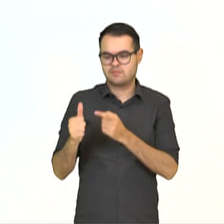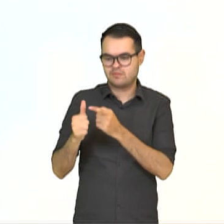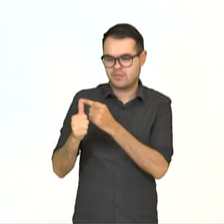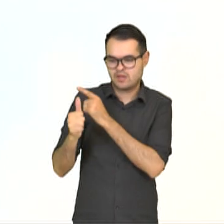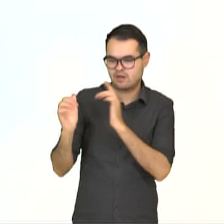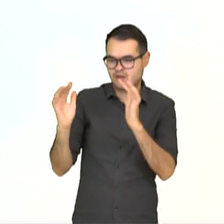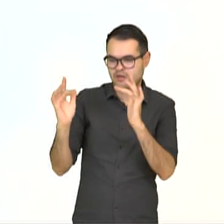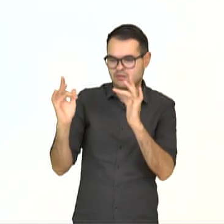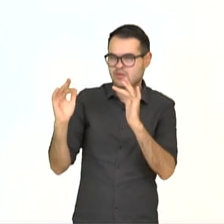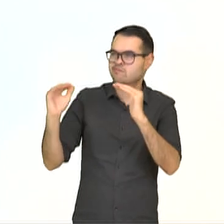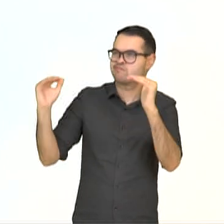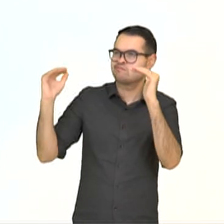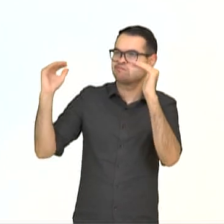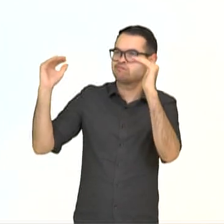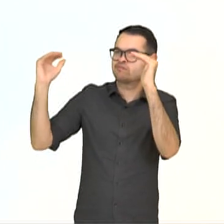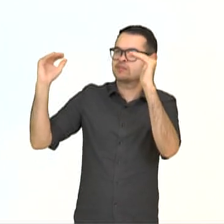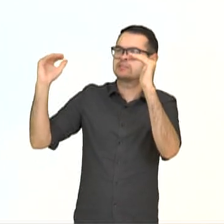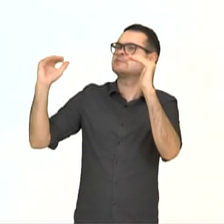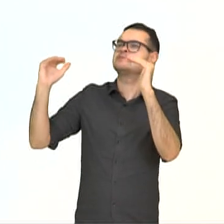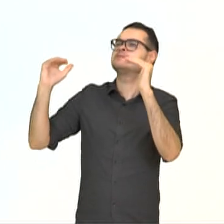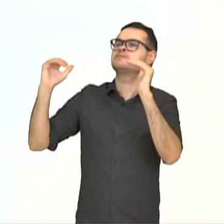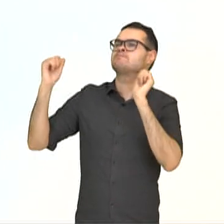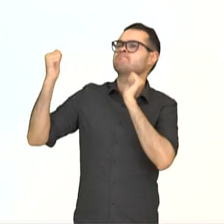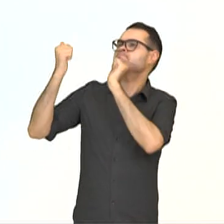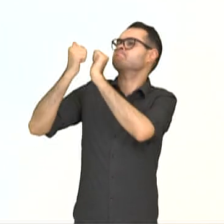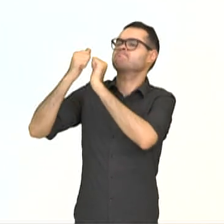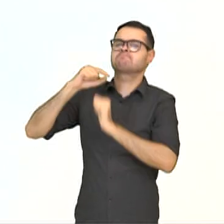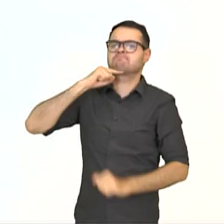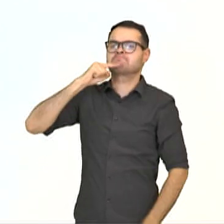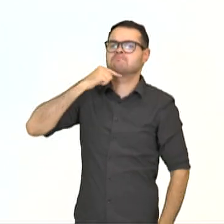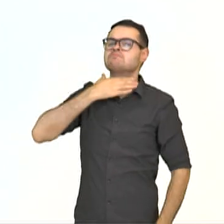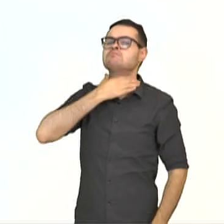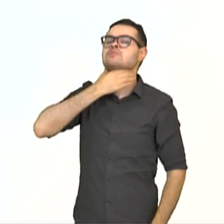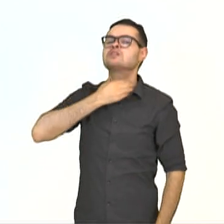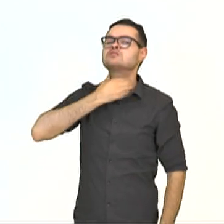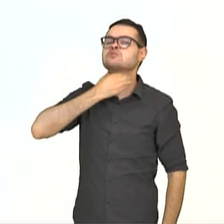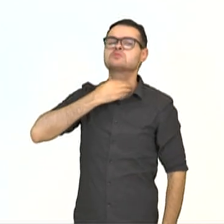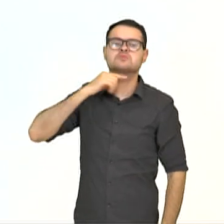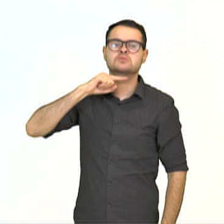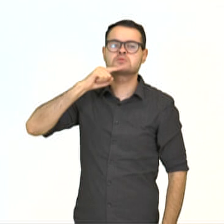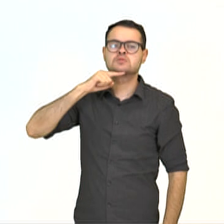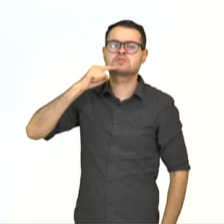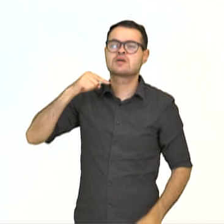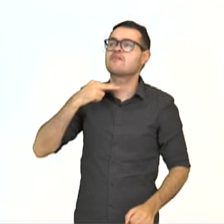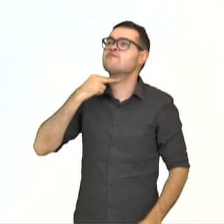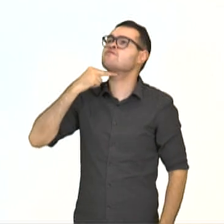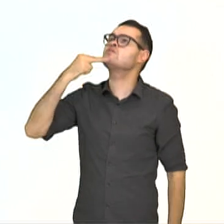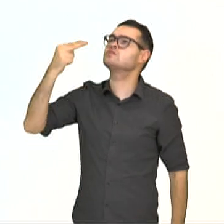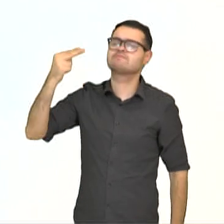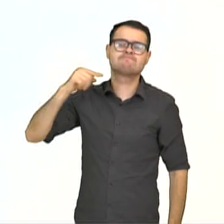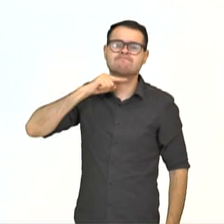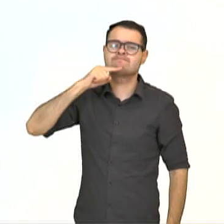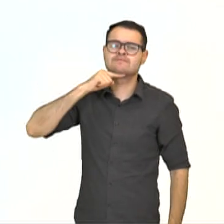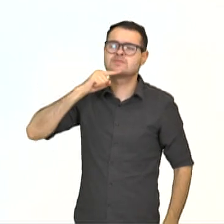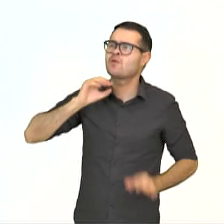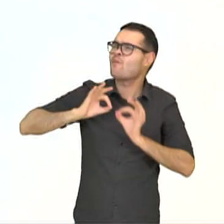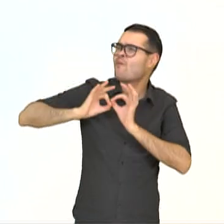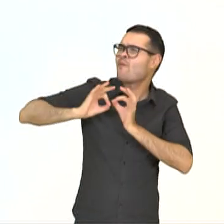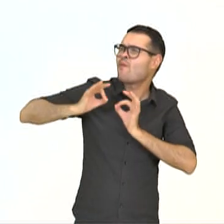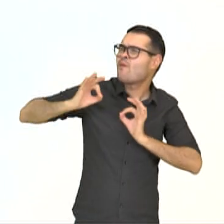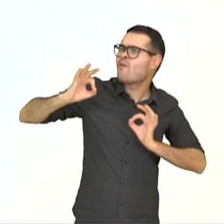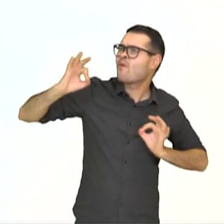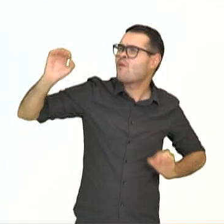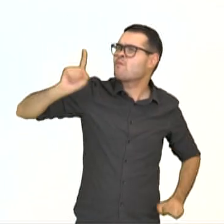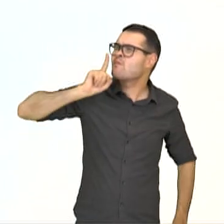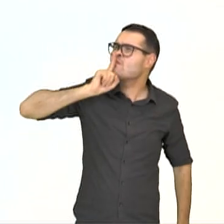namorada, tão alta que o beijo não alcançava, o pescoço não alcançava, nem mesmo a voz alcançava. Eram quilômetros de